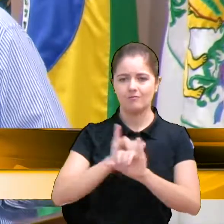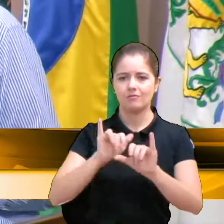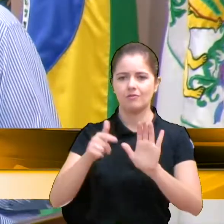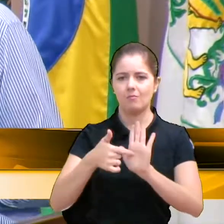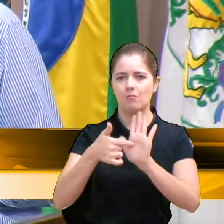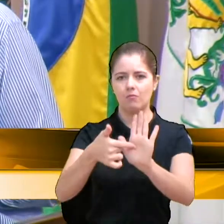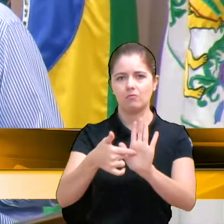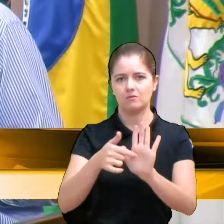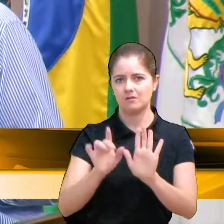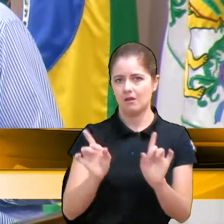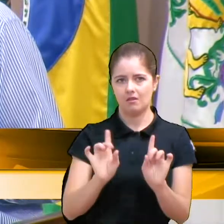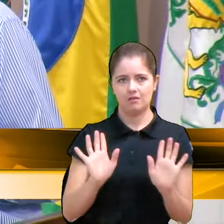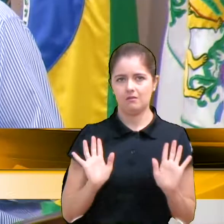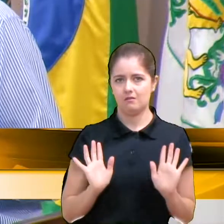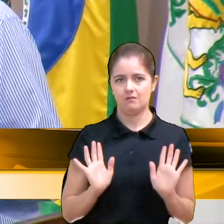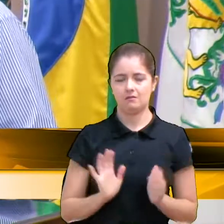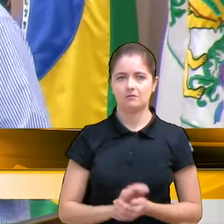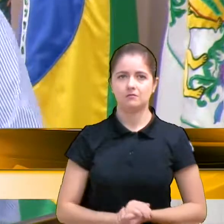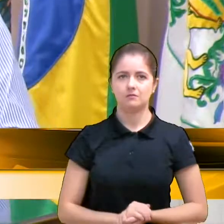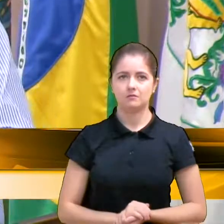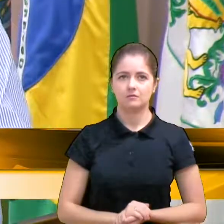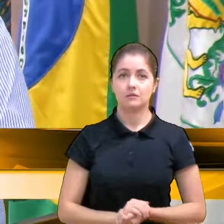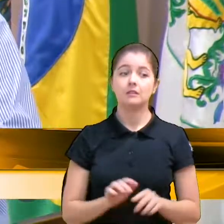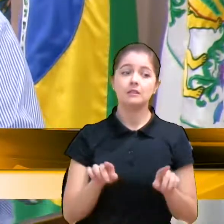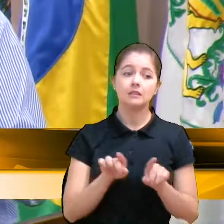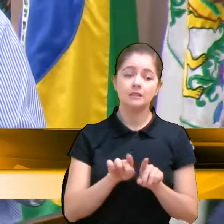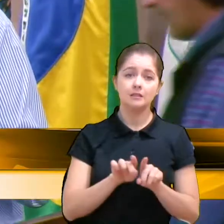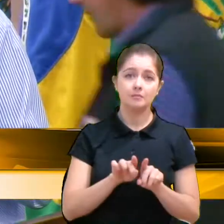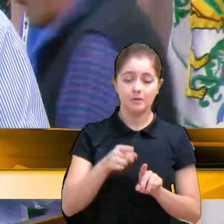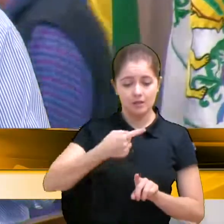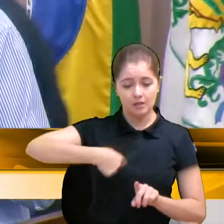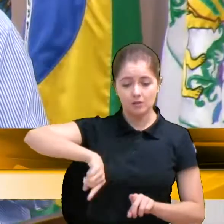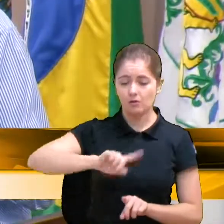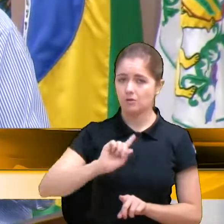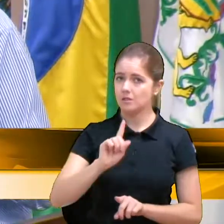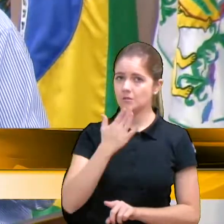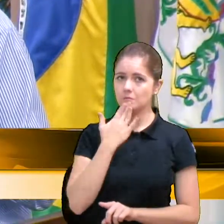expor ninguém. E também nós não pedimos